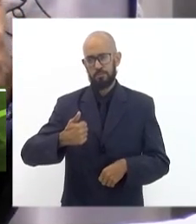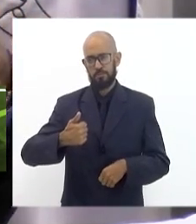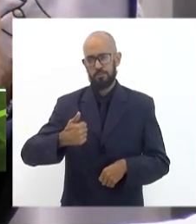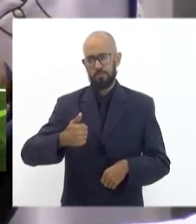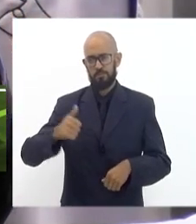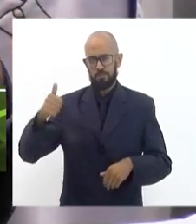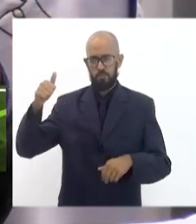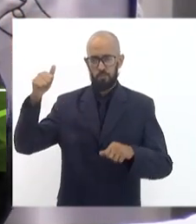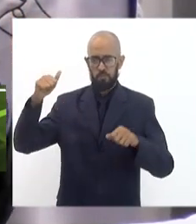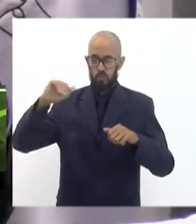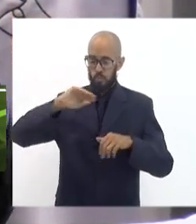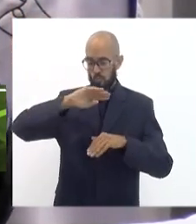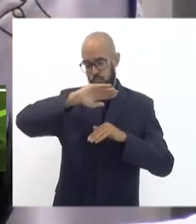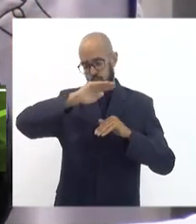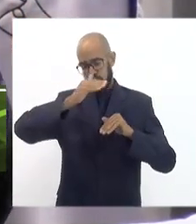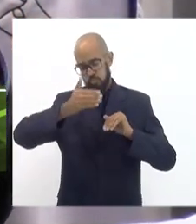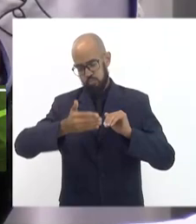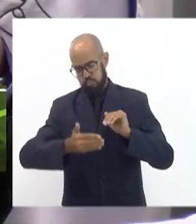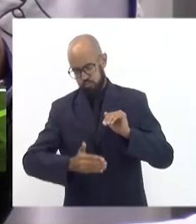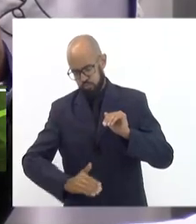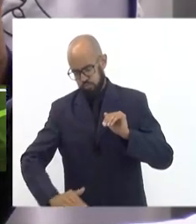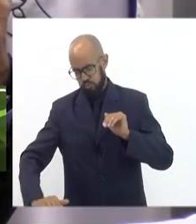encostas íngremes